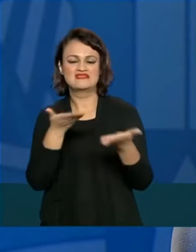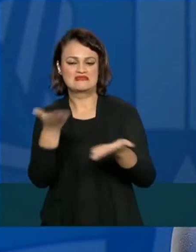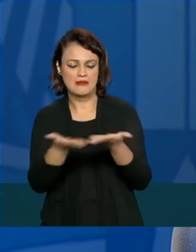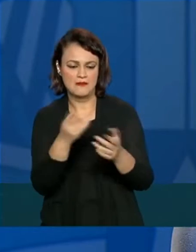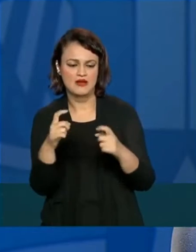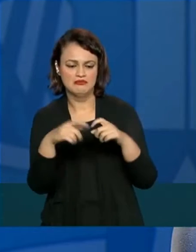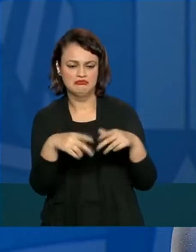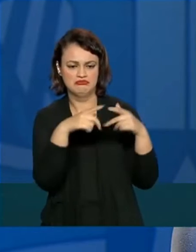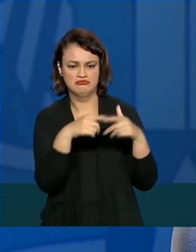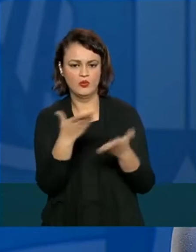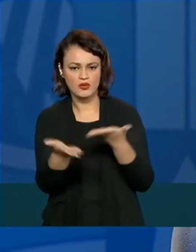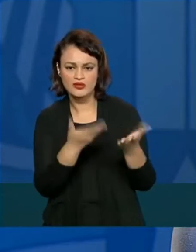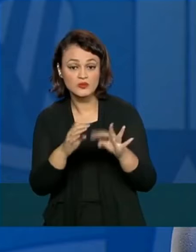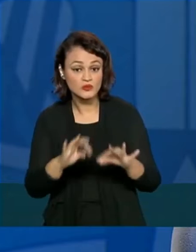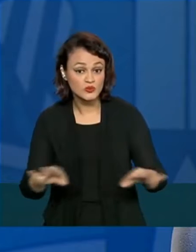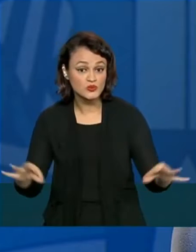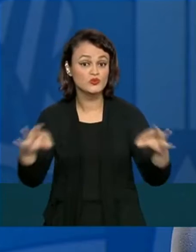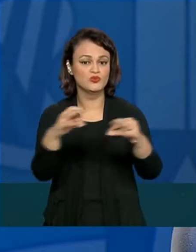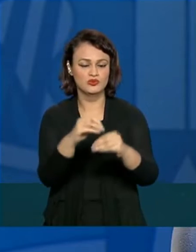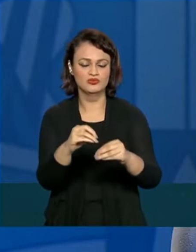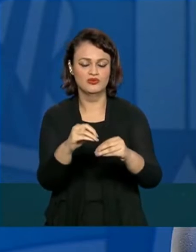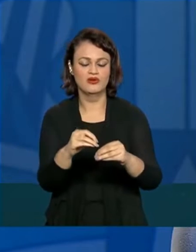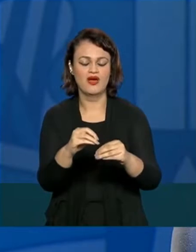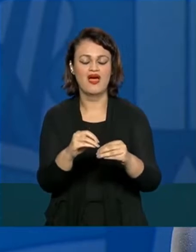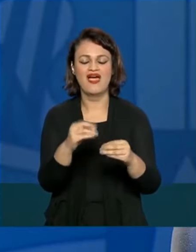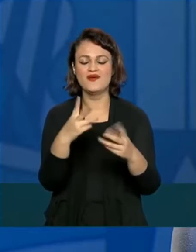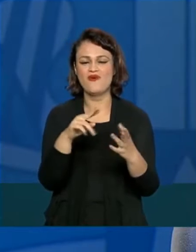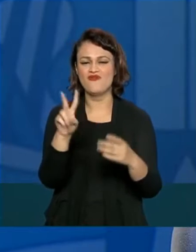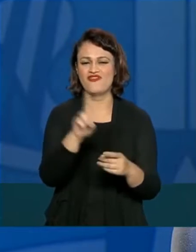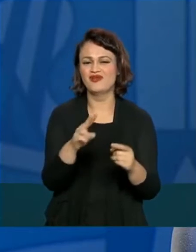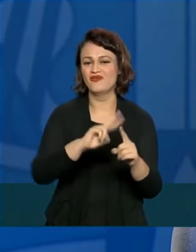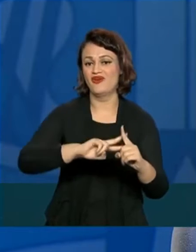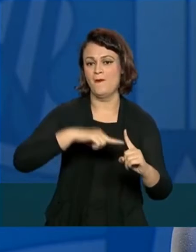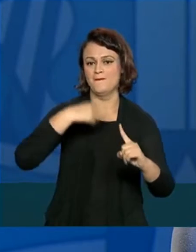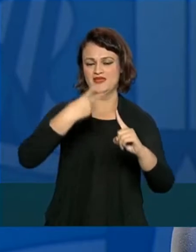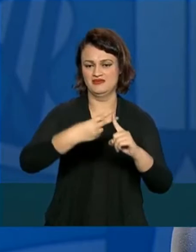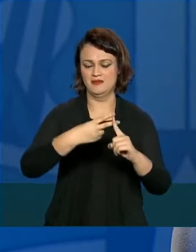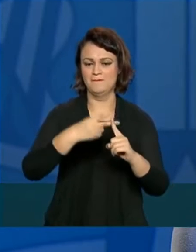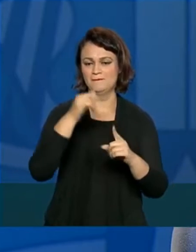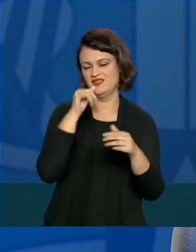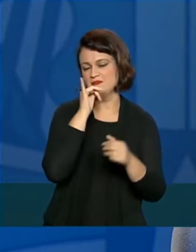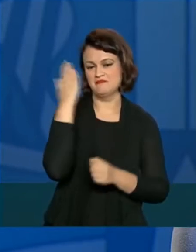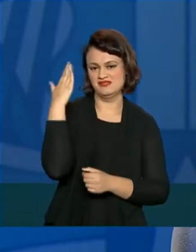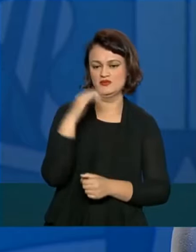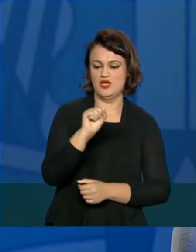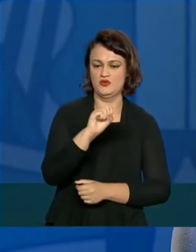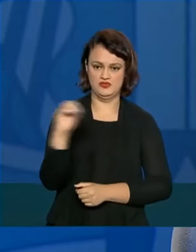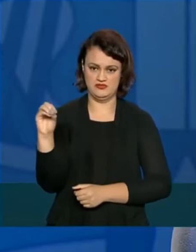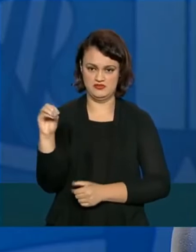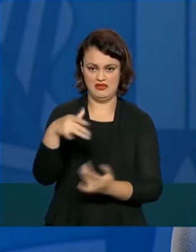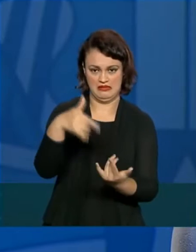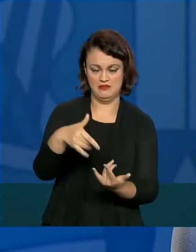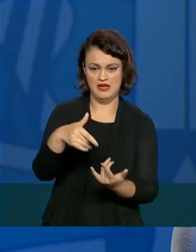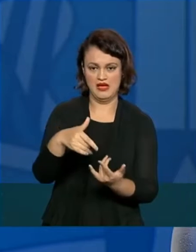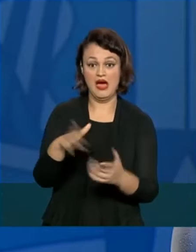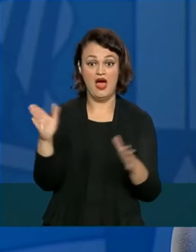operar. Por esse motivo, esse valor ele foi duplicado, o valor anterior era de R$ 800, estão